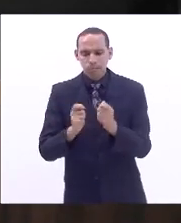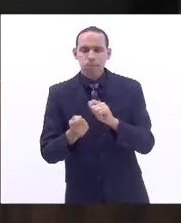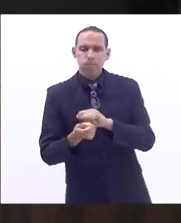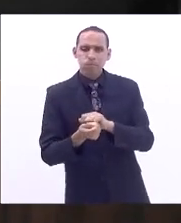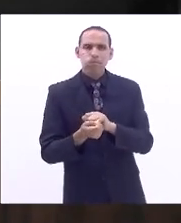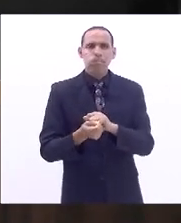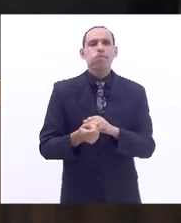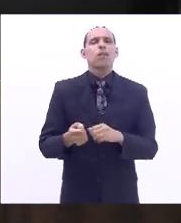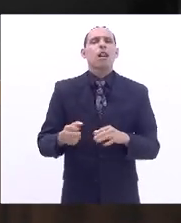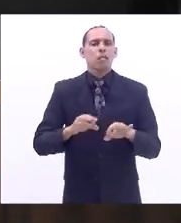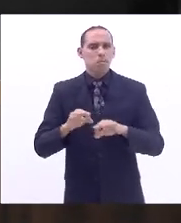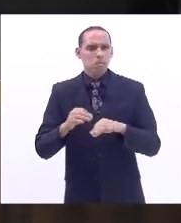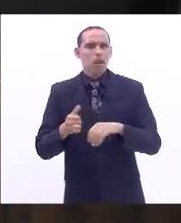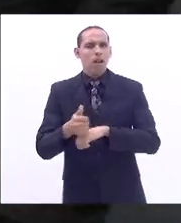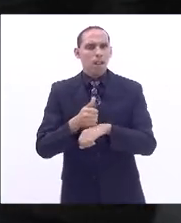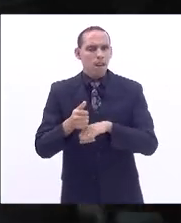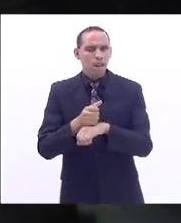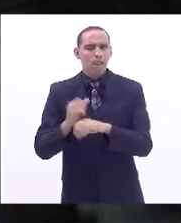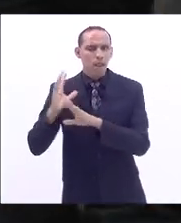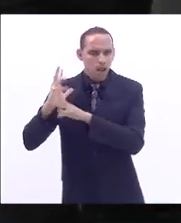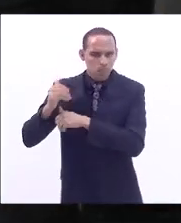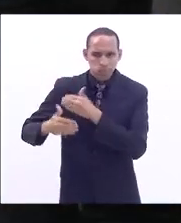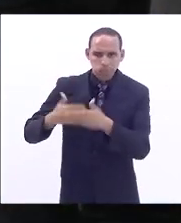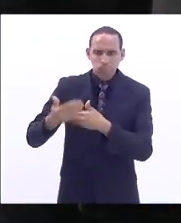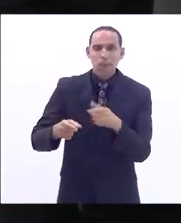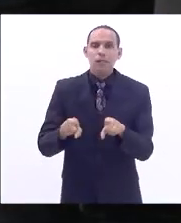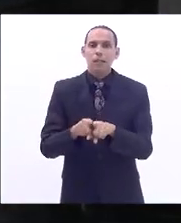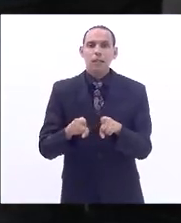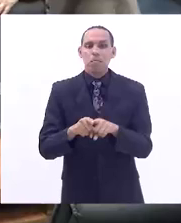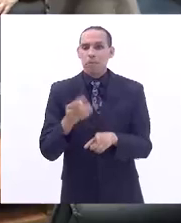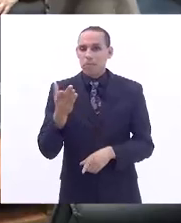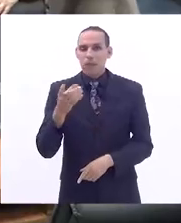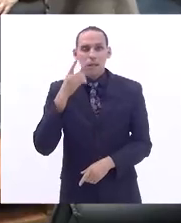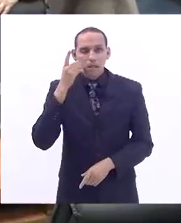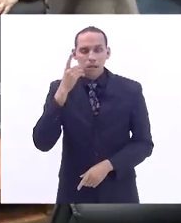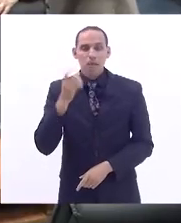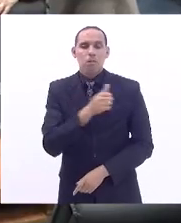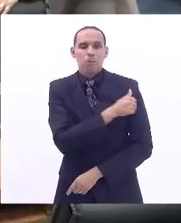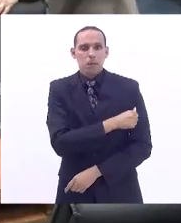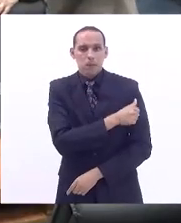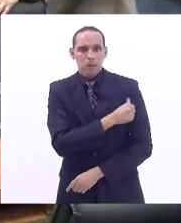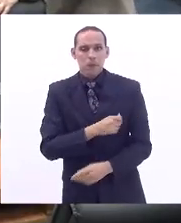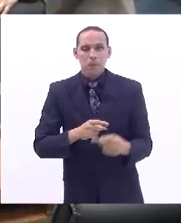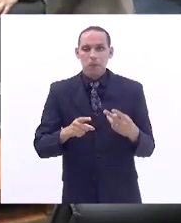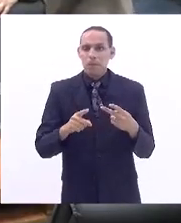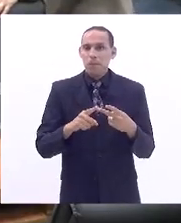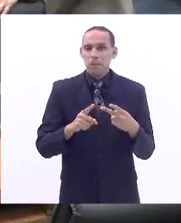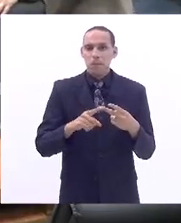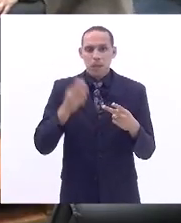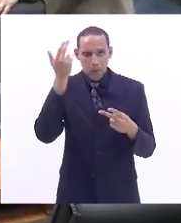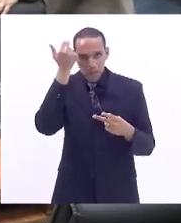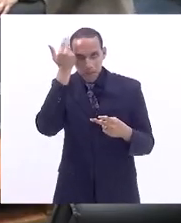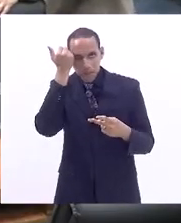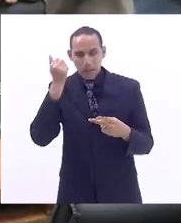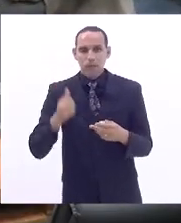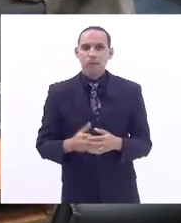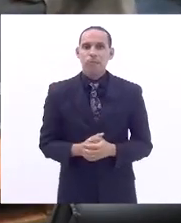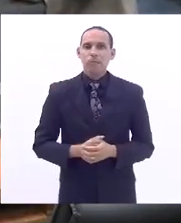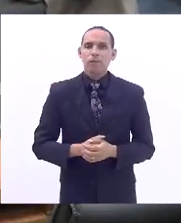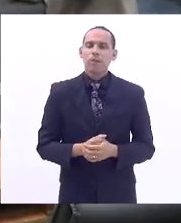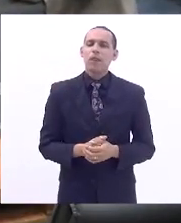cargos e carreiras do DETRAN passa agora a deputada enfermeira Rejane e sequência Deputado Aliomar eu